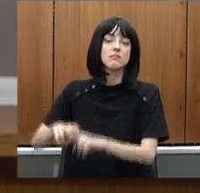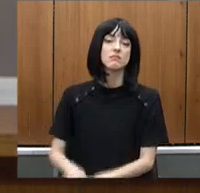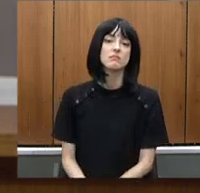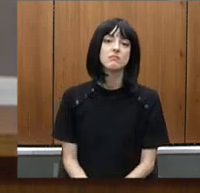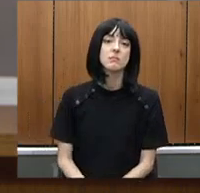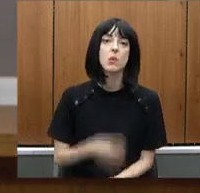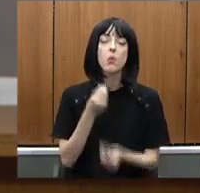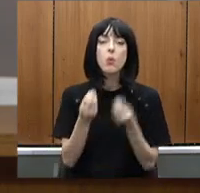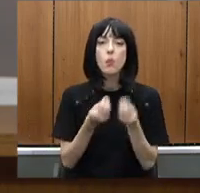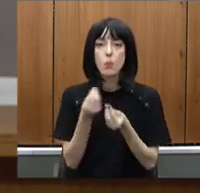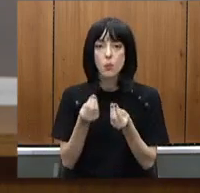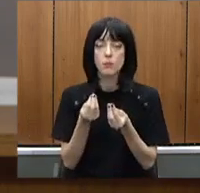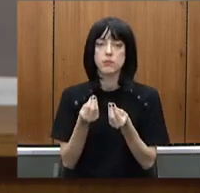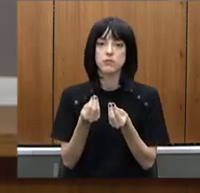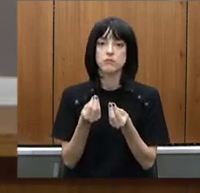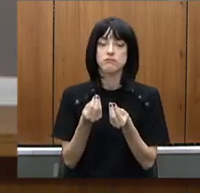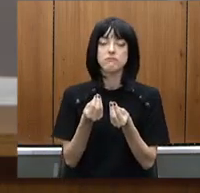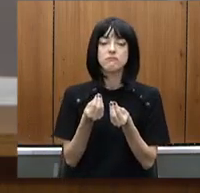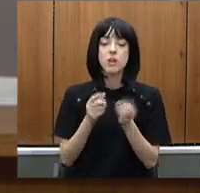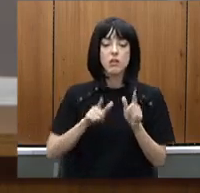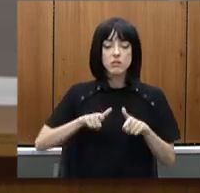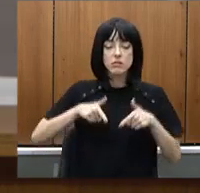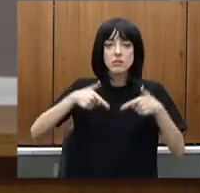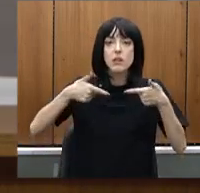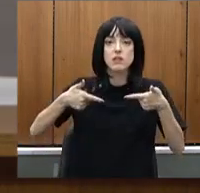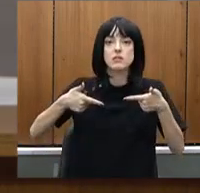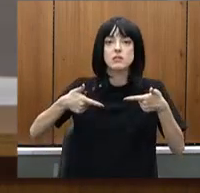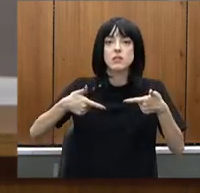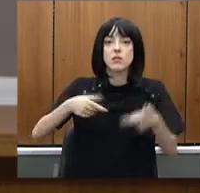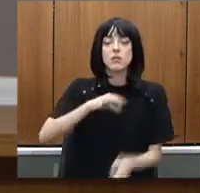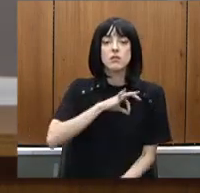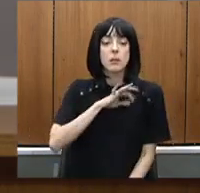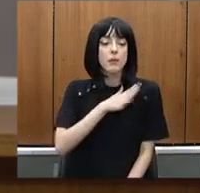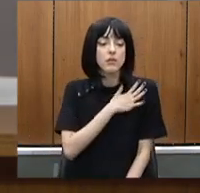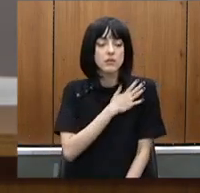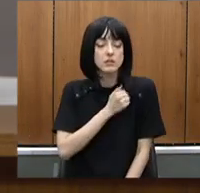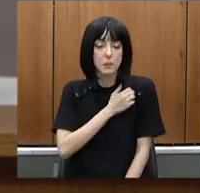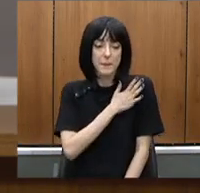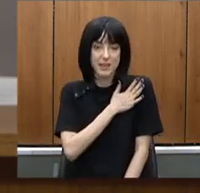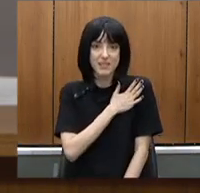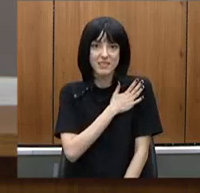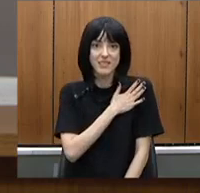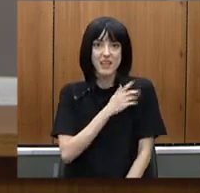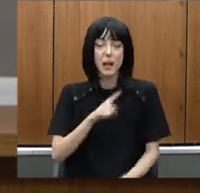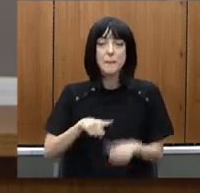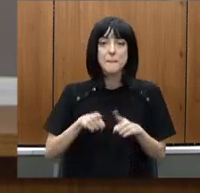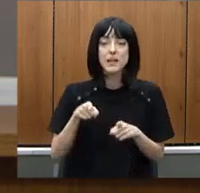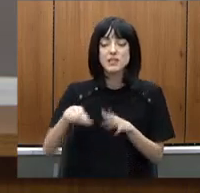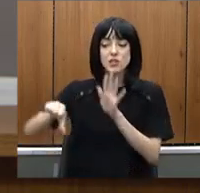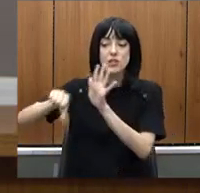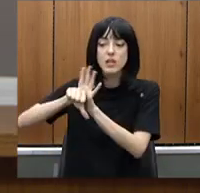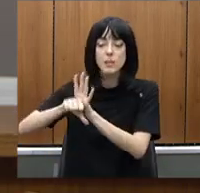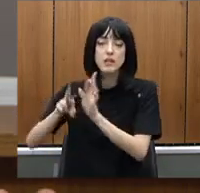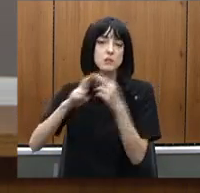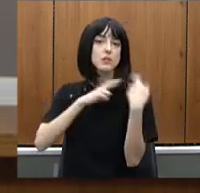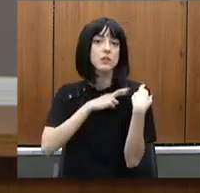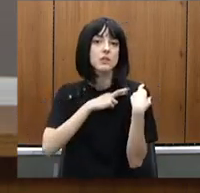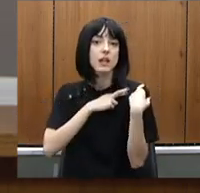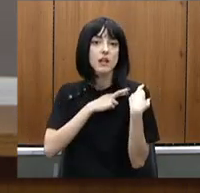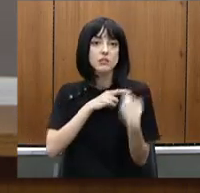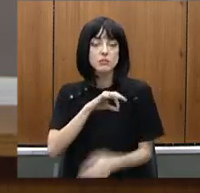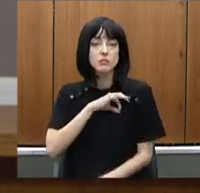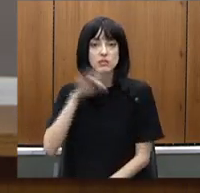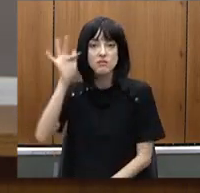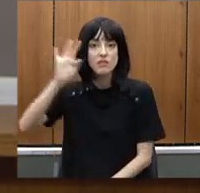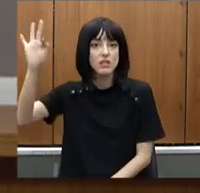que deveriam ser combatidos pelas polícias federais e não pelas polícias estaduais Imagine se ficasse com os